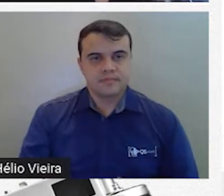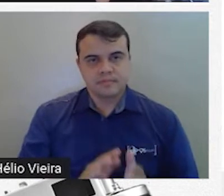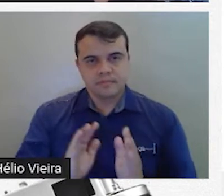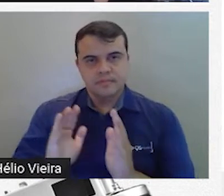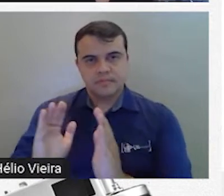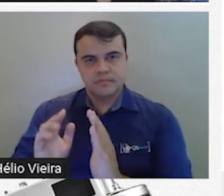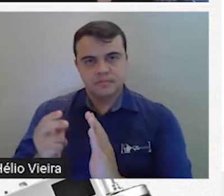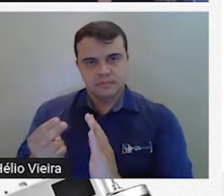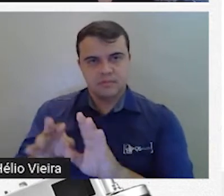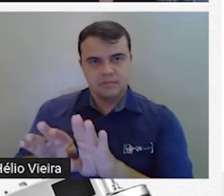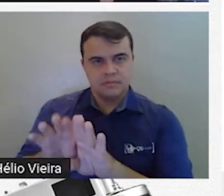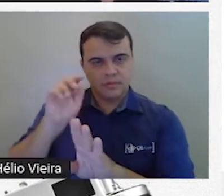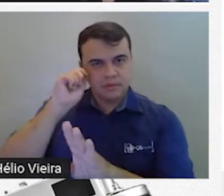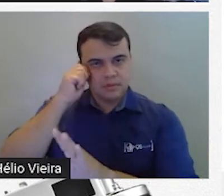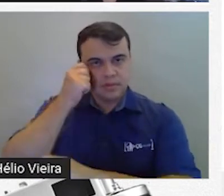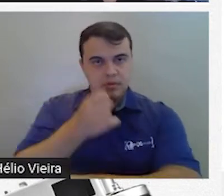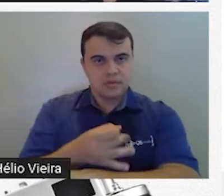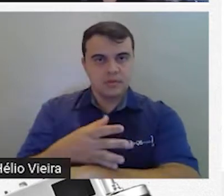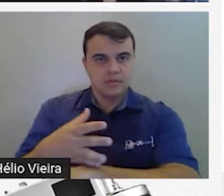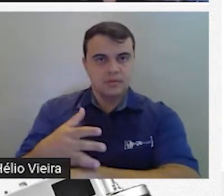mesmo elemento preto e branco,